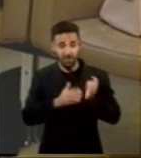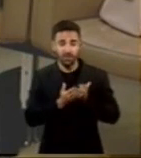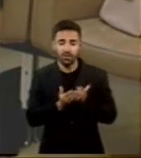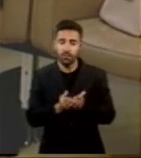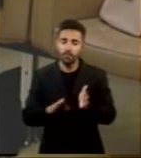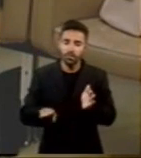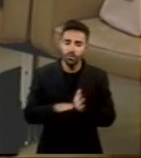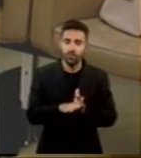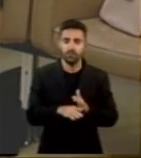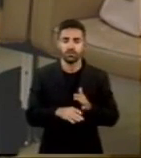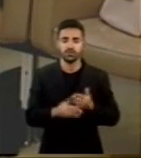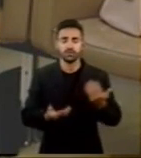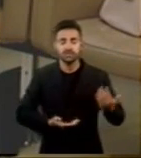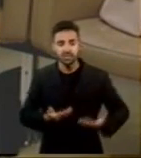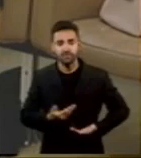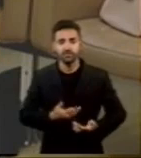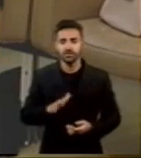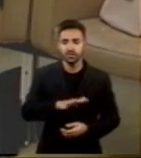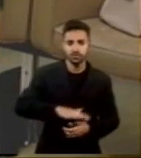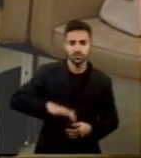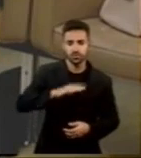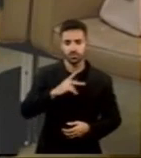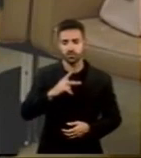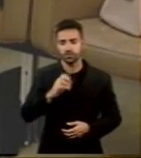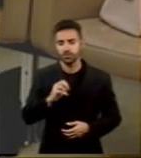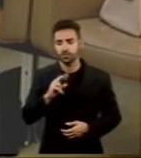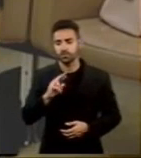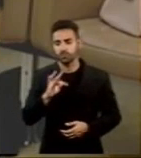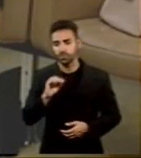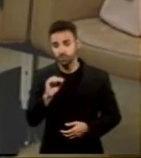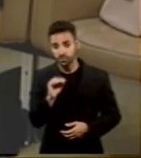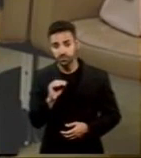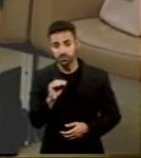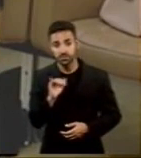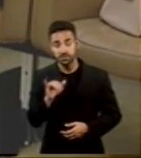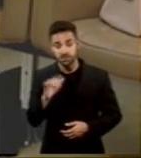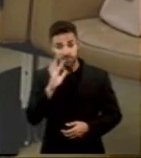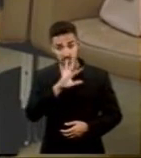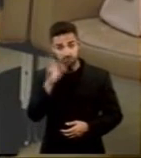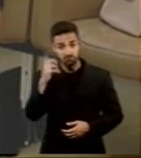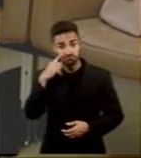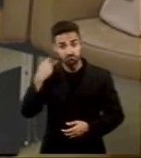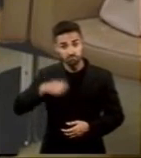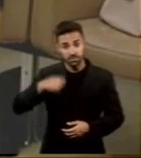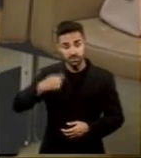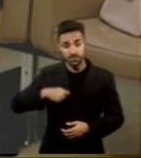o serviço no porto, quando